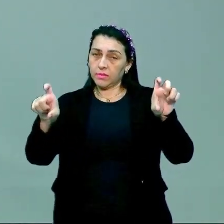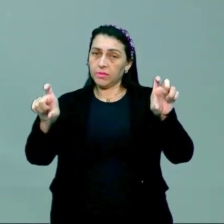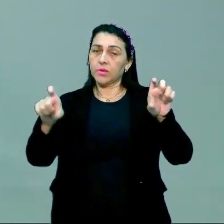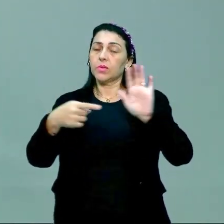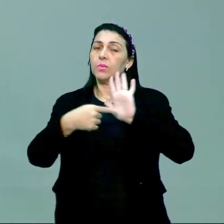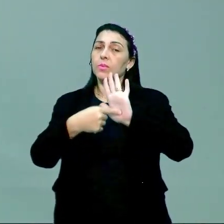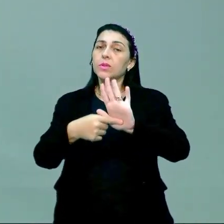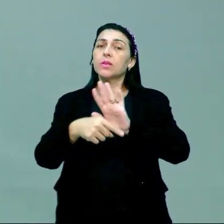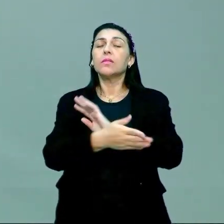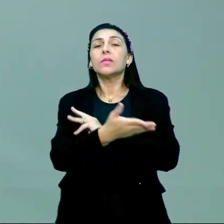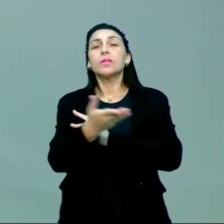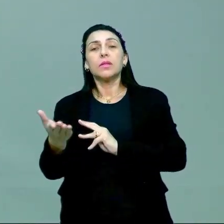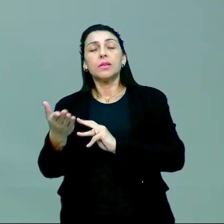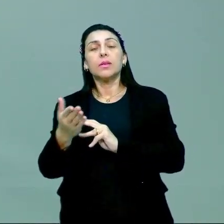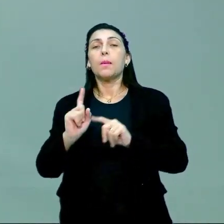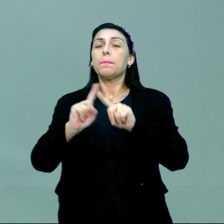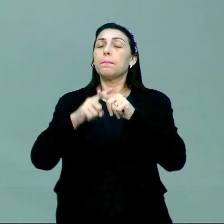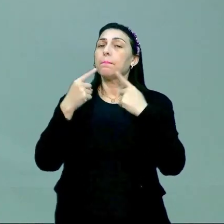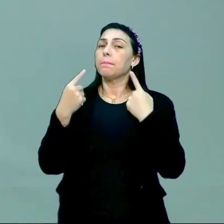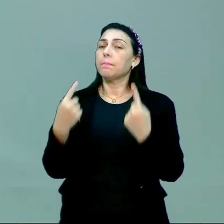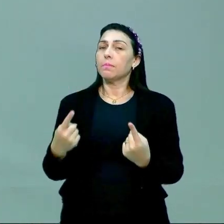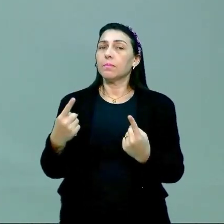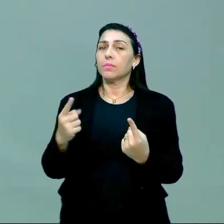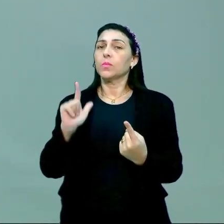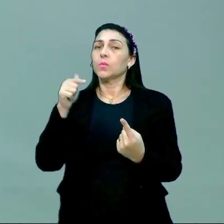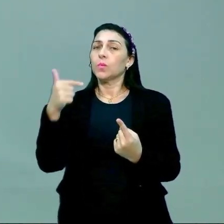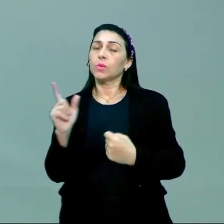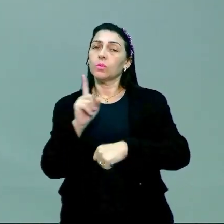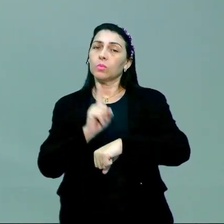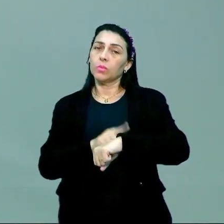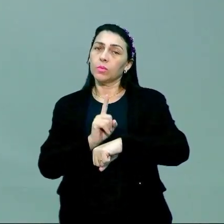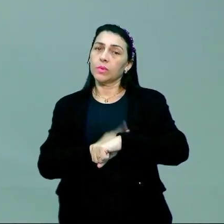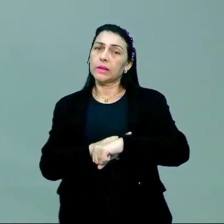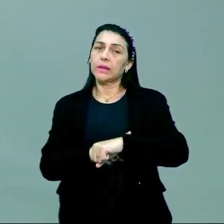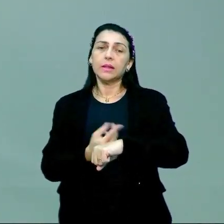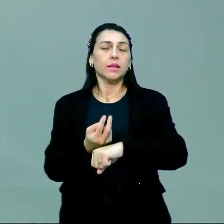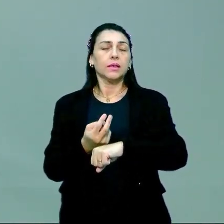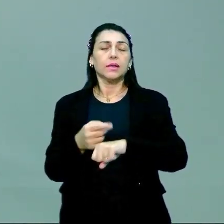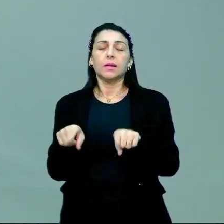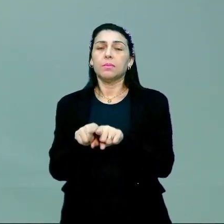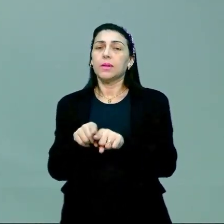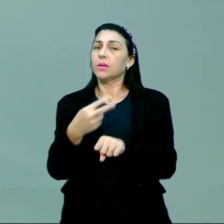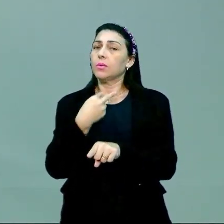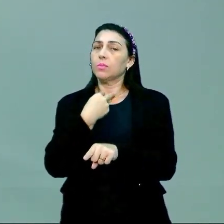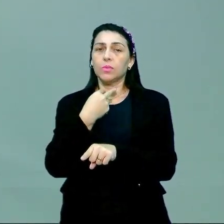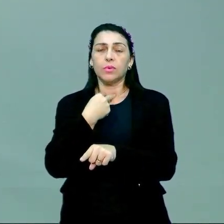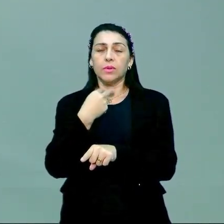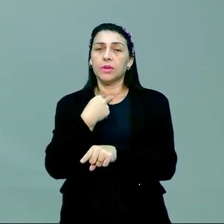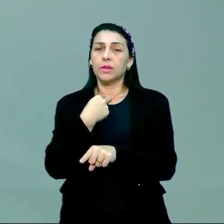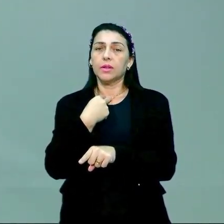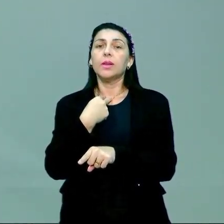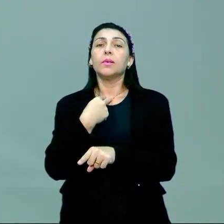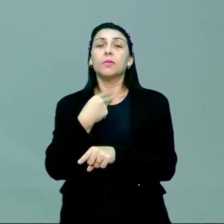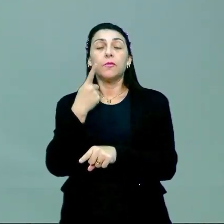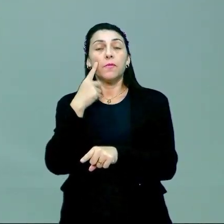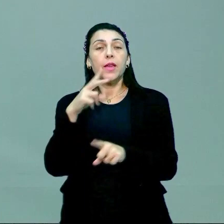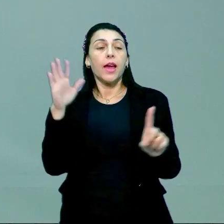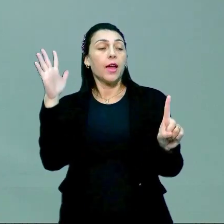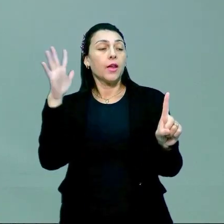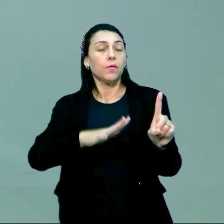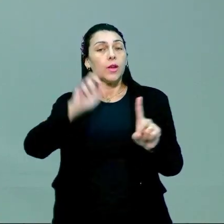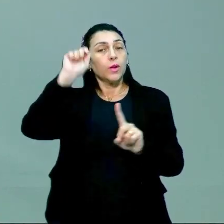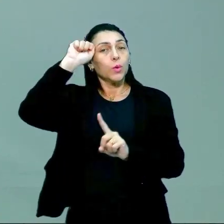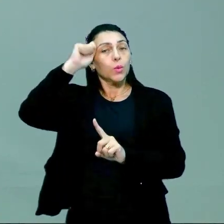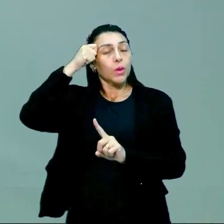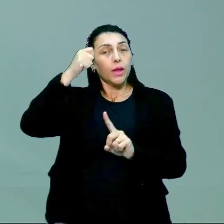estou mostrando a vocês, mas num outro momento nós também não podemos desconsiderar a influência também do negro